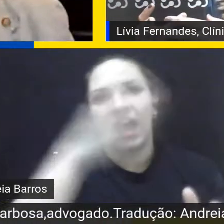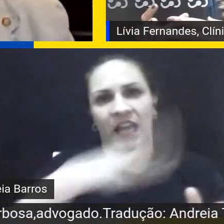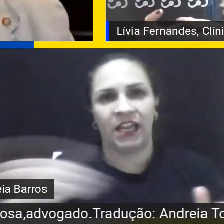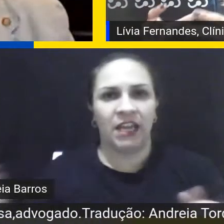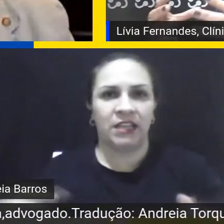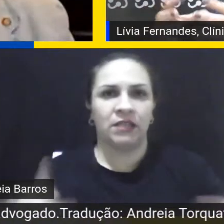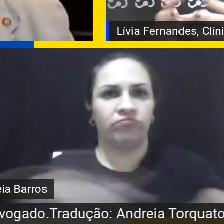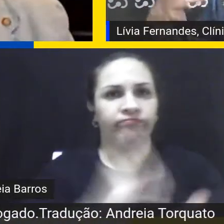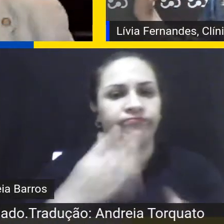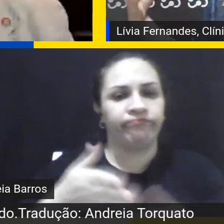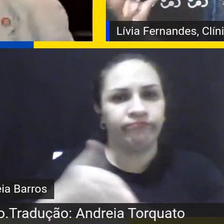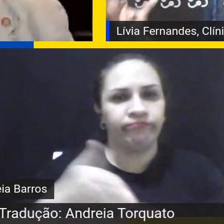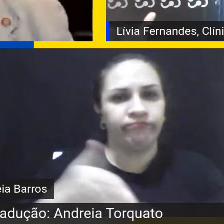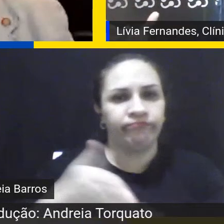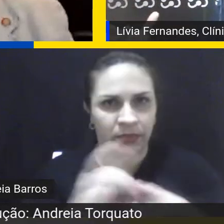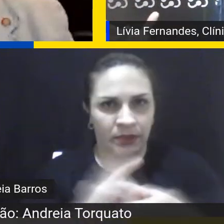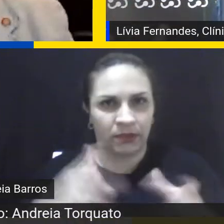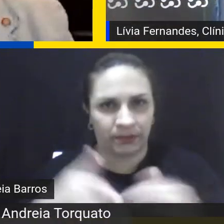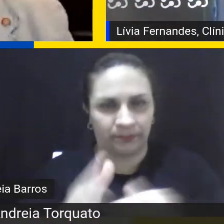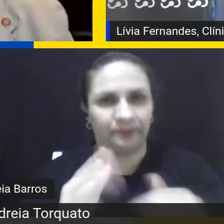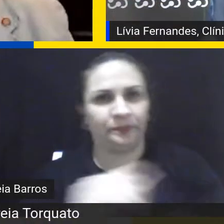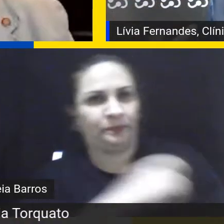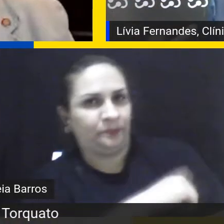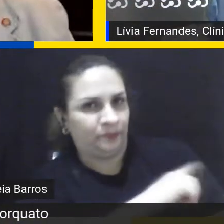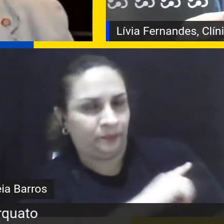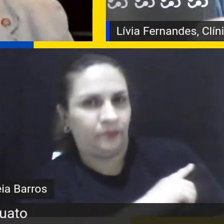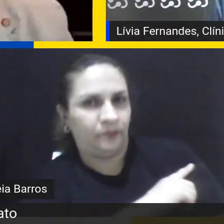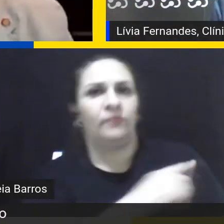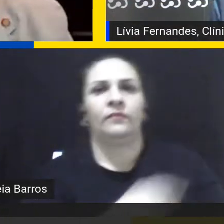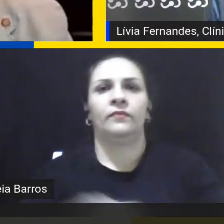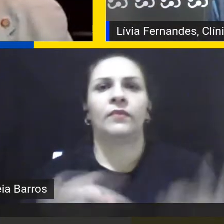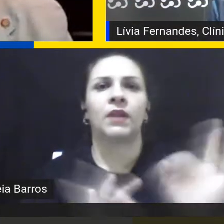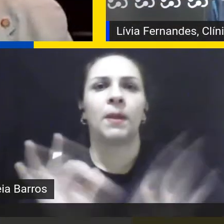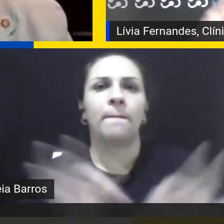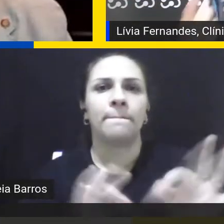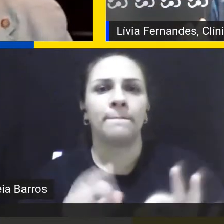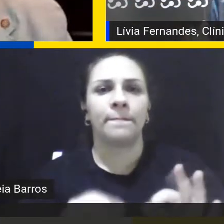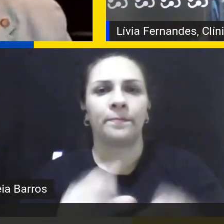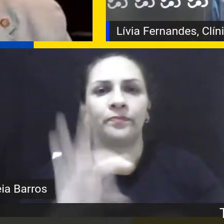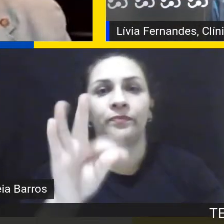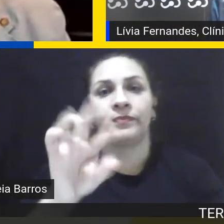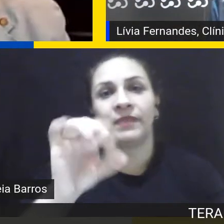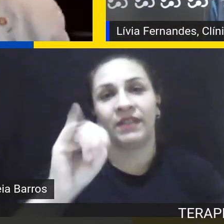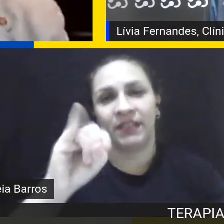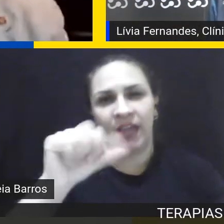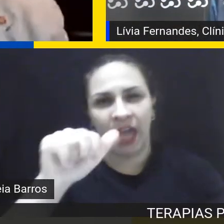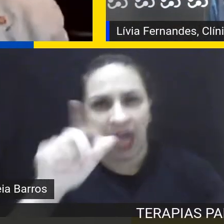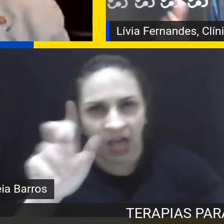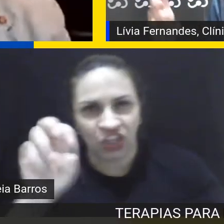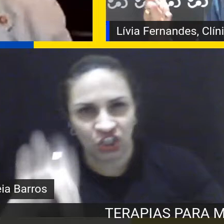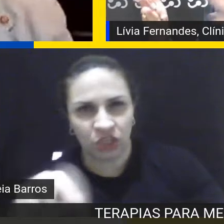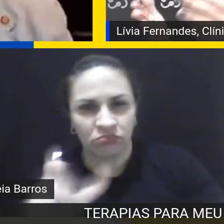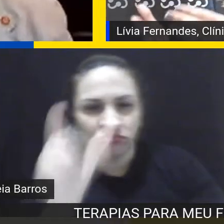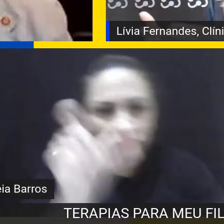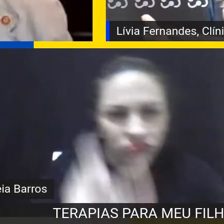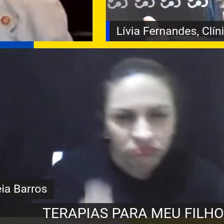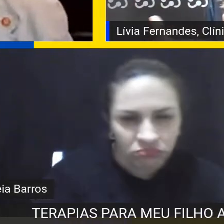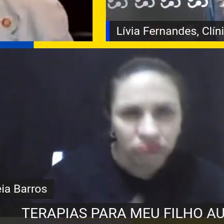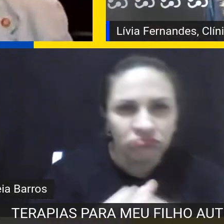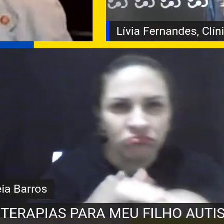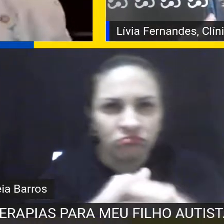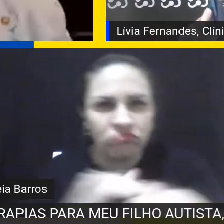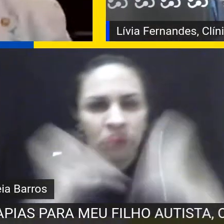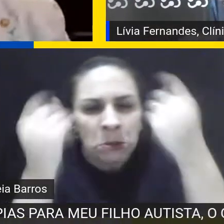triagem, que é um plano de tratamento. Quem faz a triagem sou eu, então eu converso com o pai, e a gente passa um